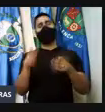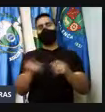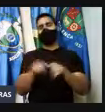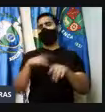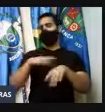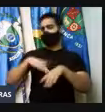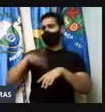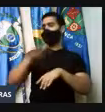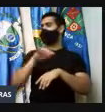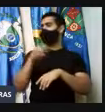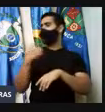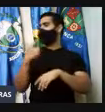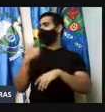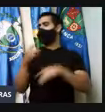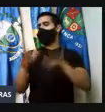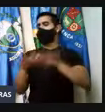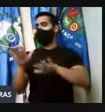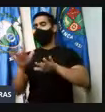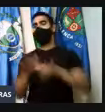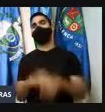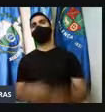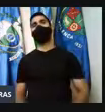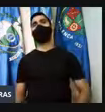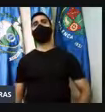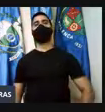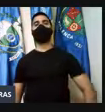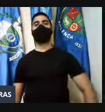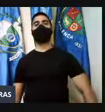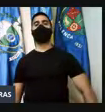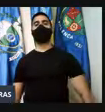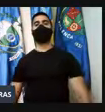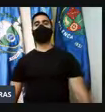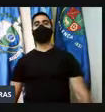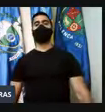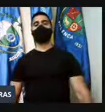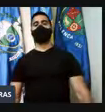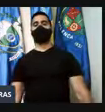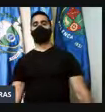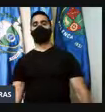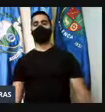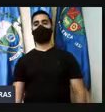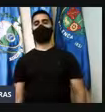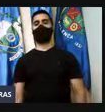isso aí não tiver regulamentado. E senhor presidente, é